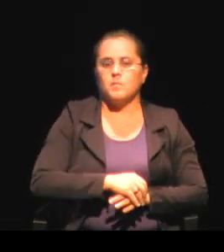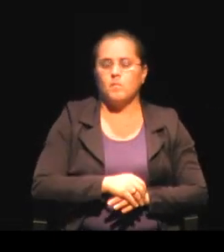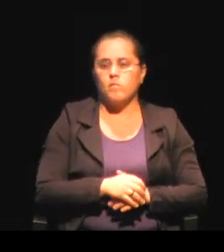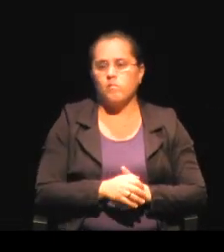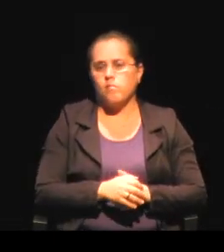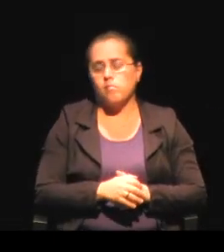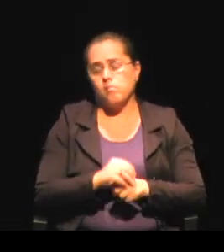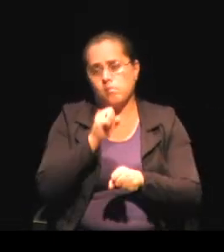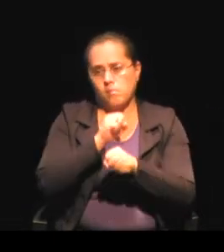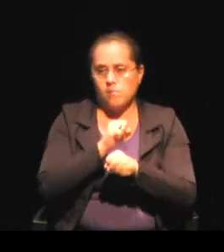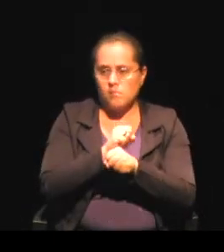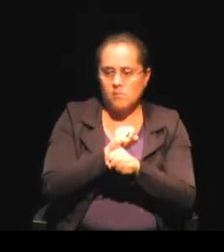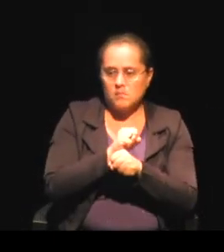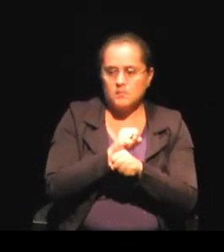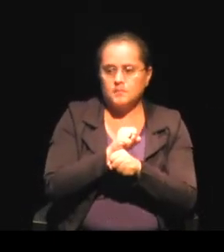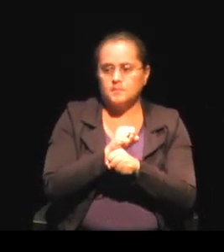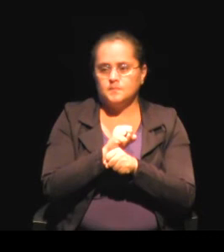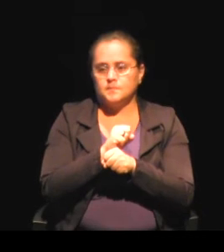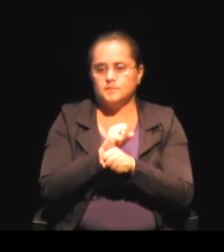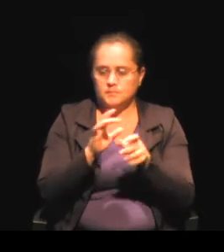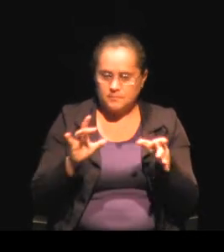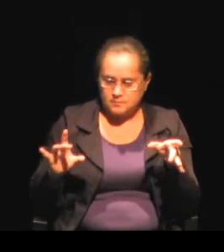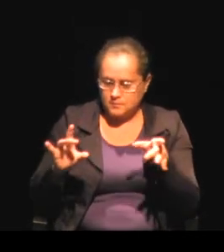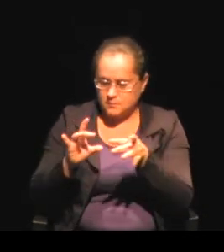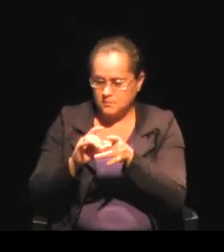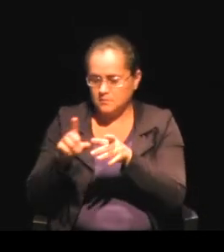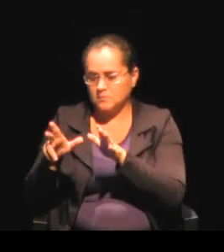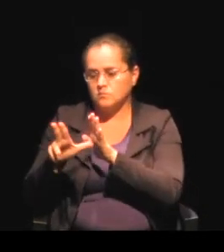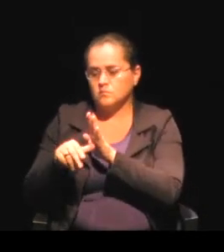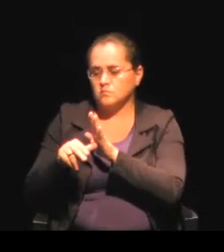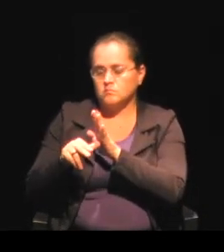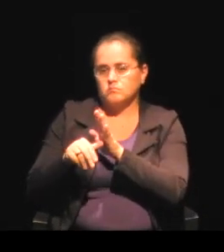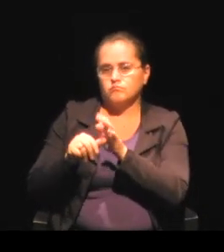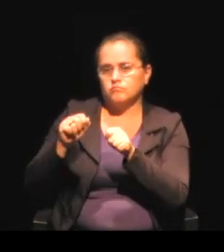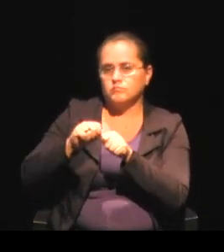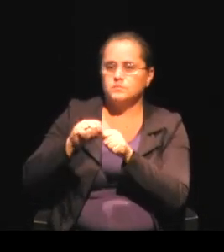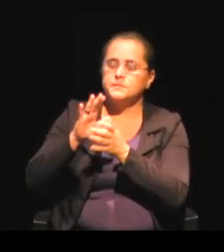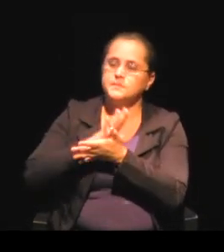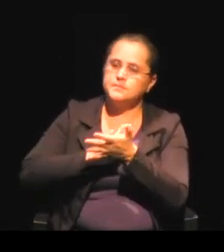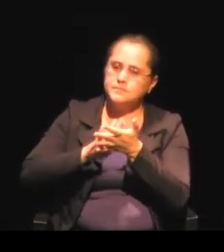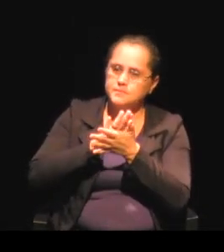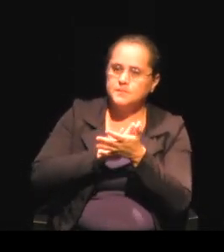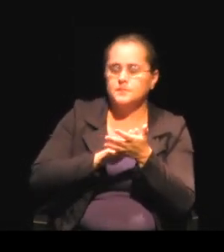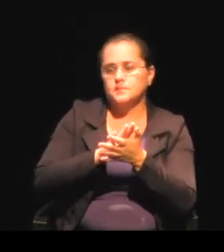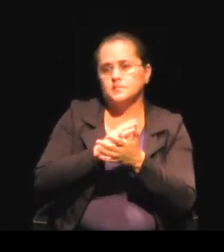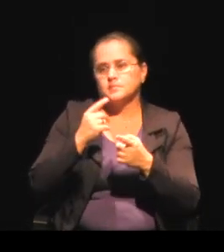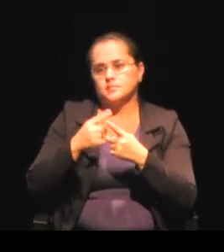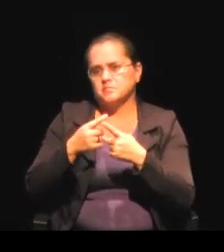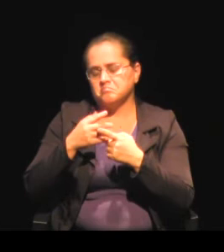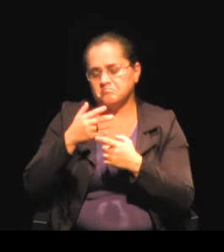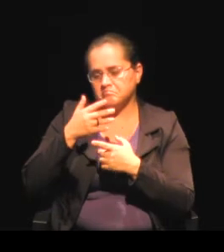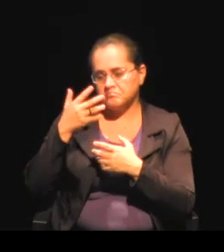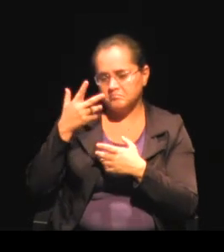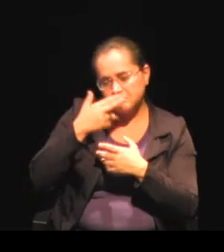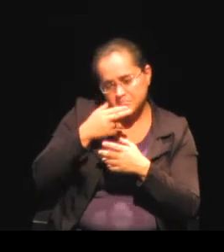desenhos, esses projetos que eu estou mostrando, todos estão inconclusos por diferentes razões, esse inclusive. Essa conexão com o Anhangabaú aqui não foi feita ainda, e